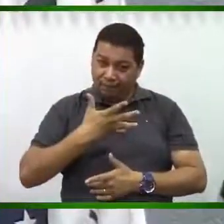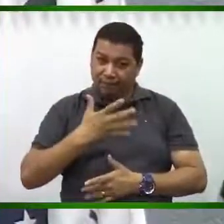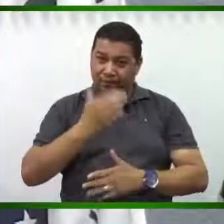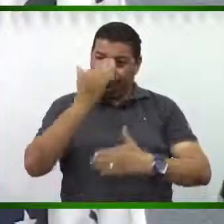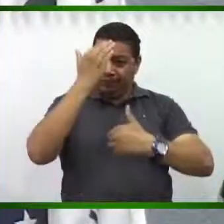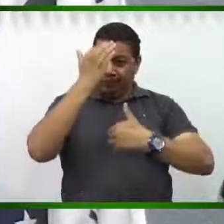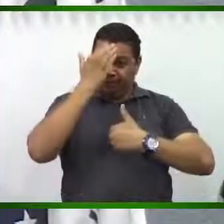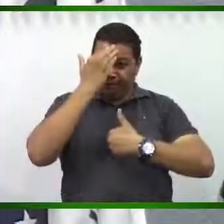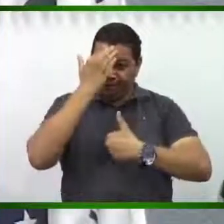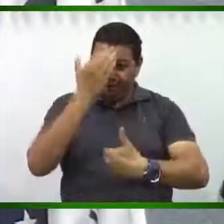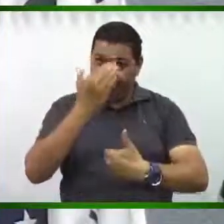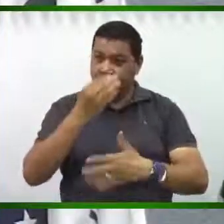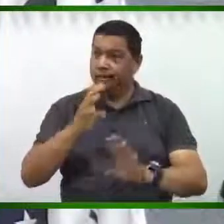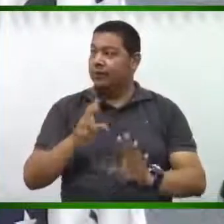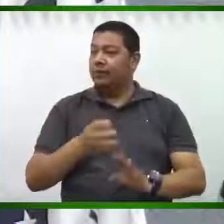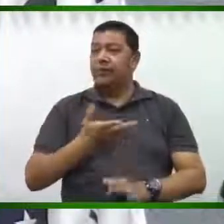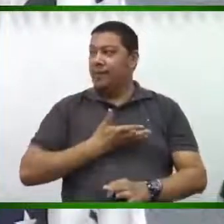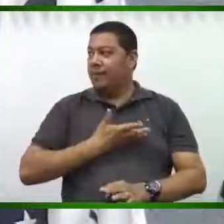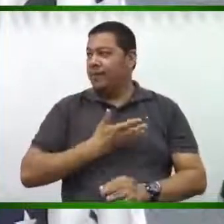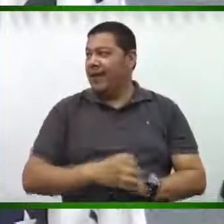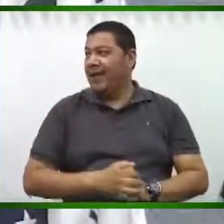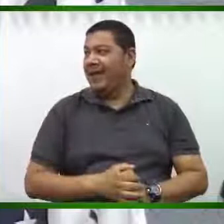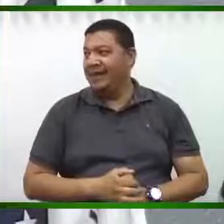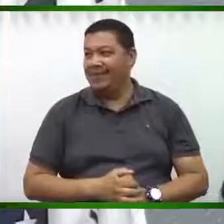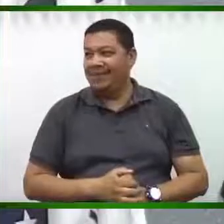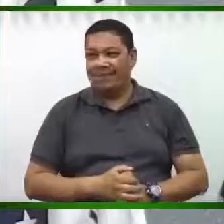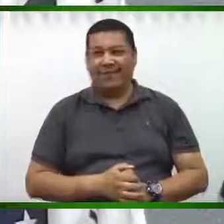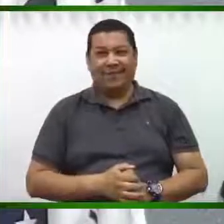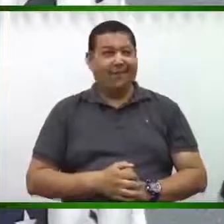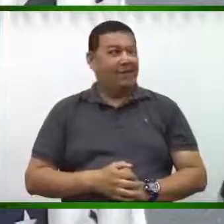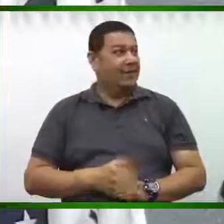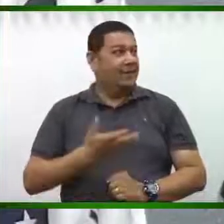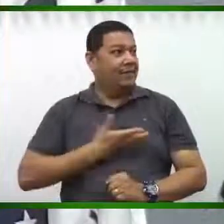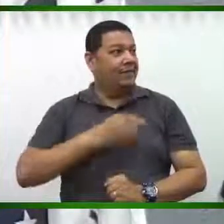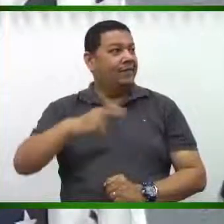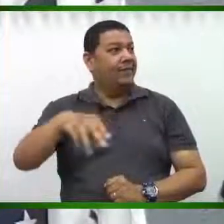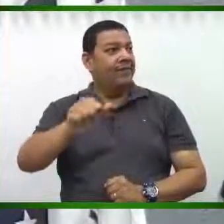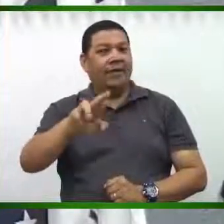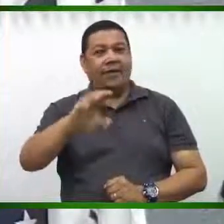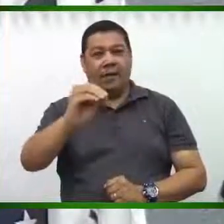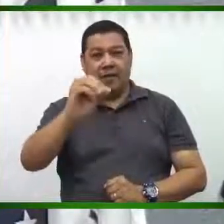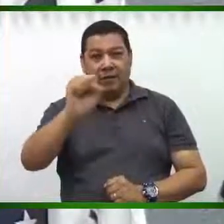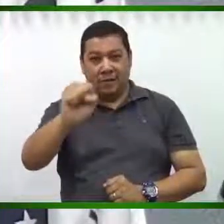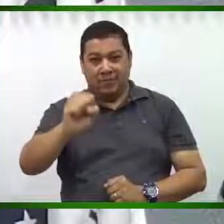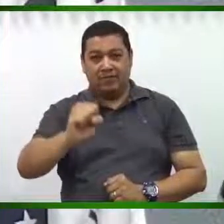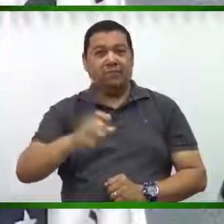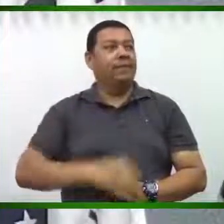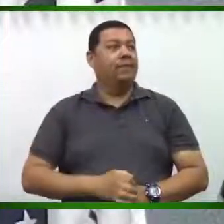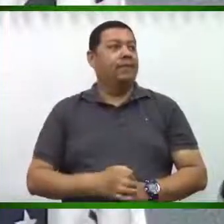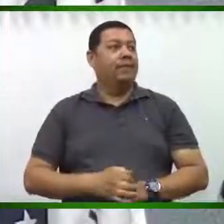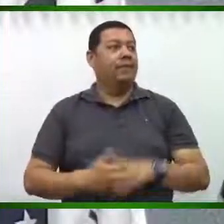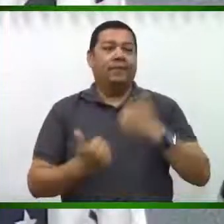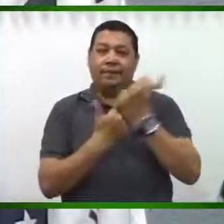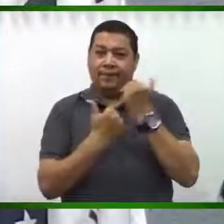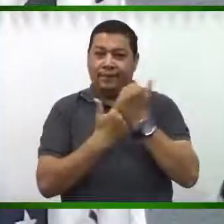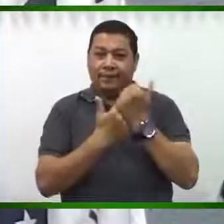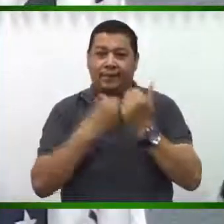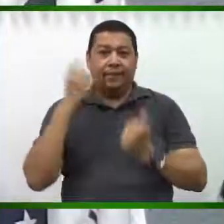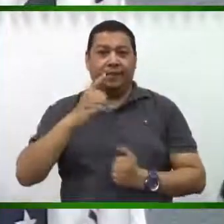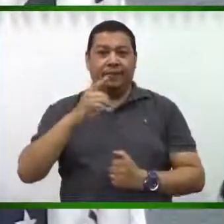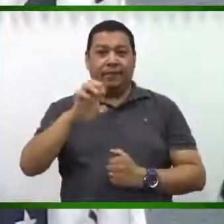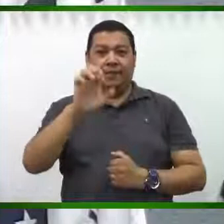a presença do nosso companheiro Marcos Flor, está aí conosco, o assessor do deputado